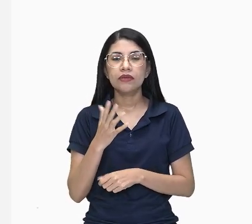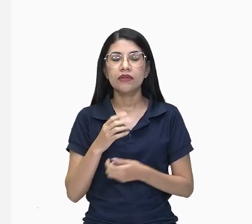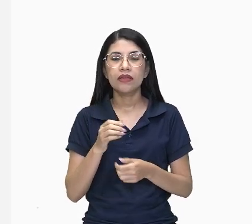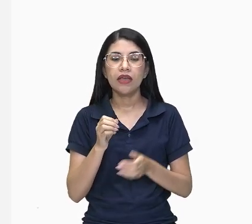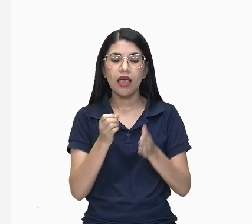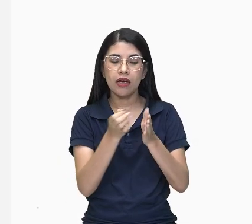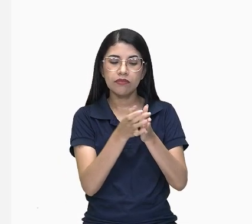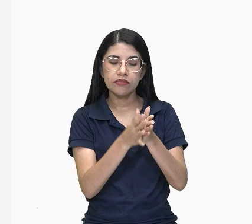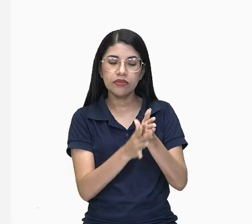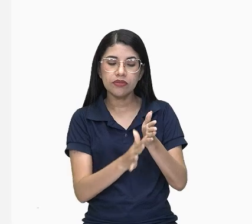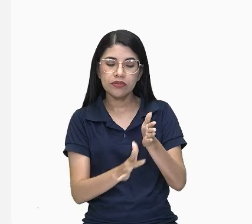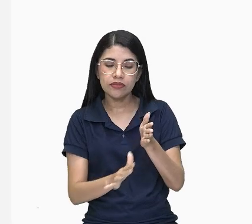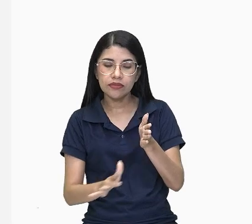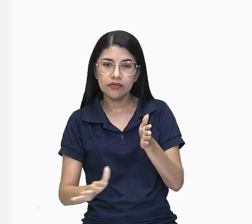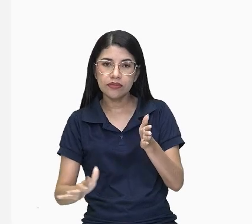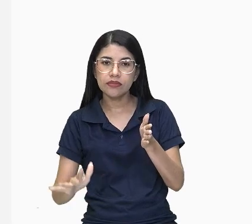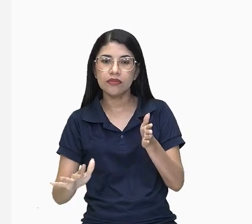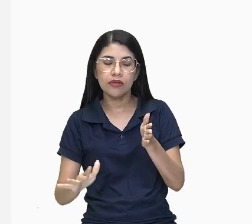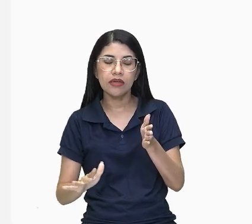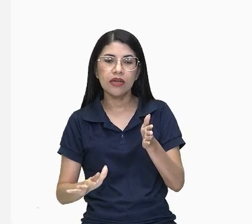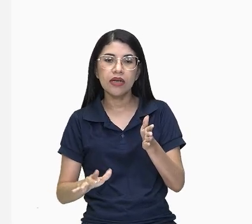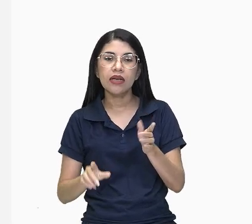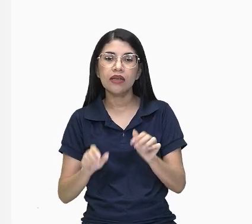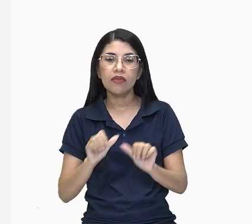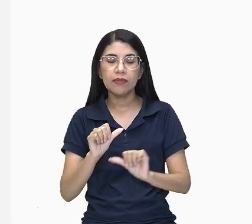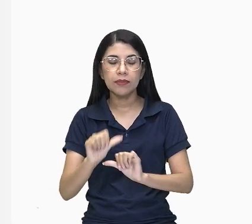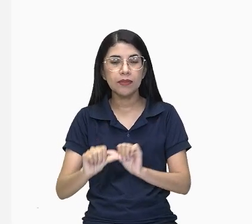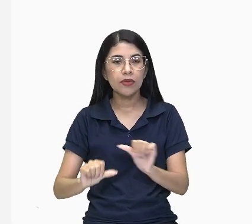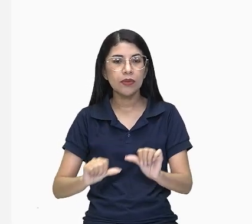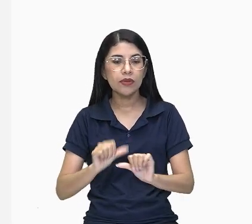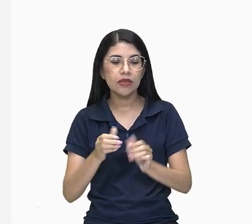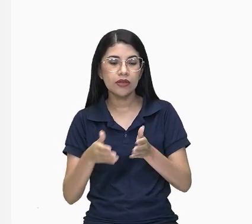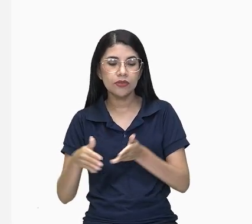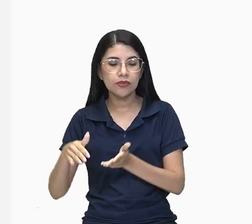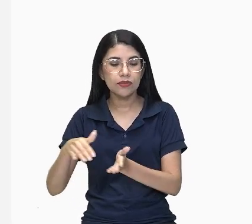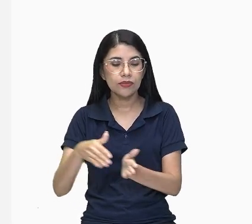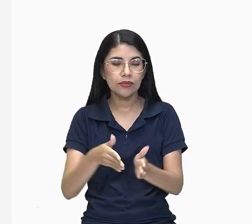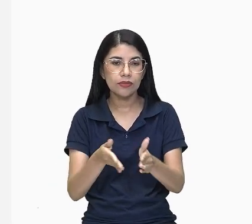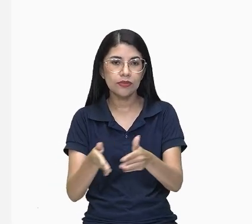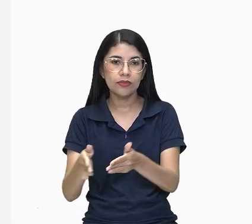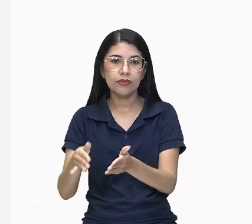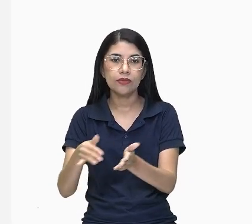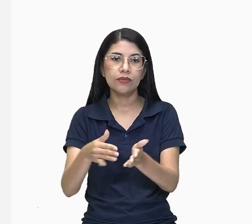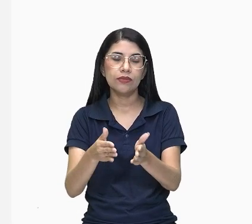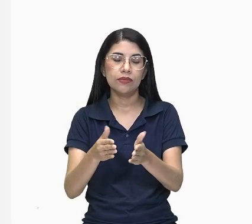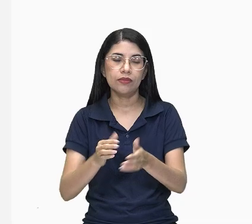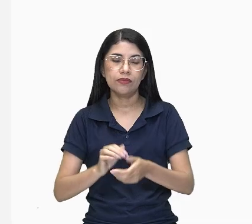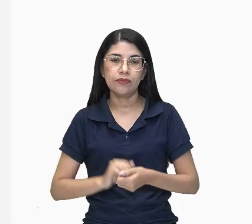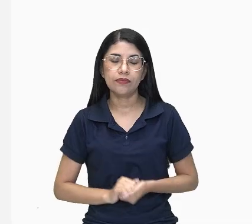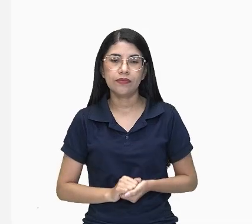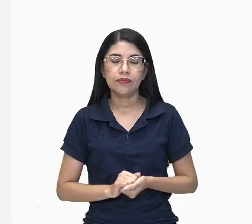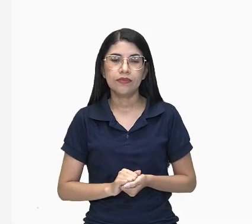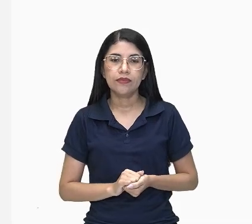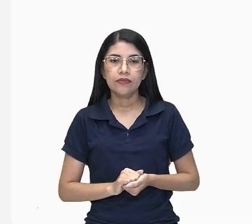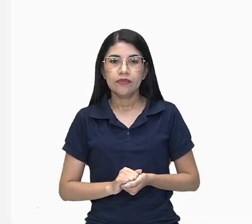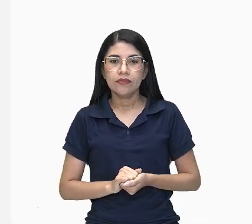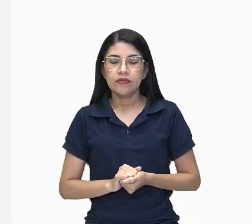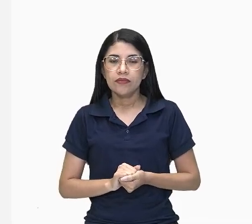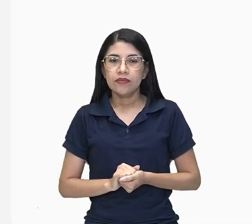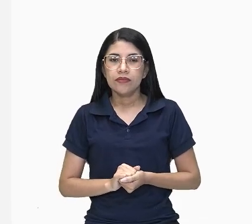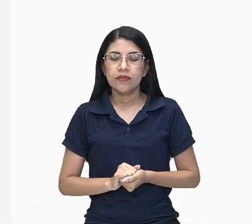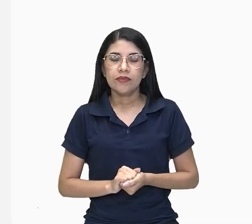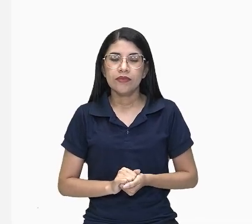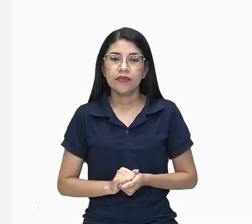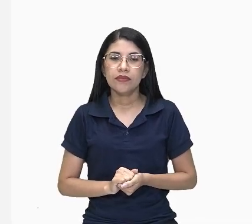terras caídas, que vai remodelando a paisagem das margens desse canal. Um